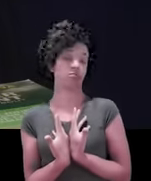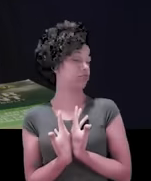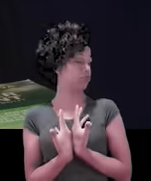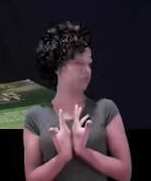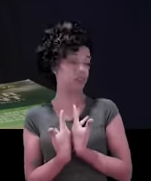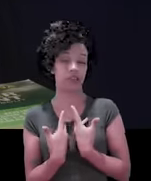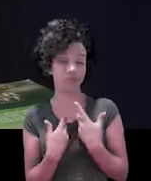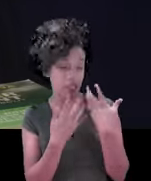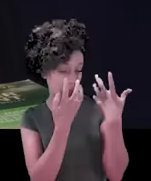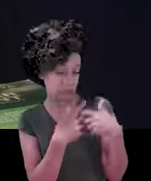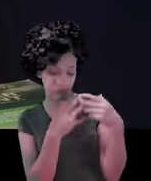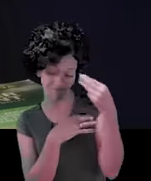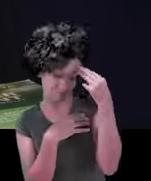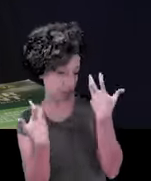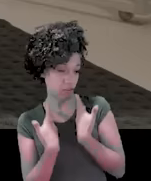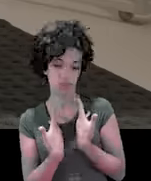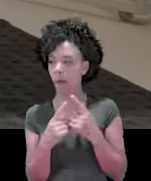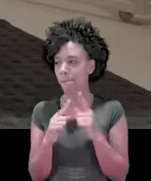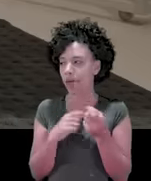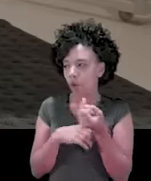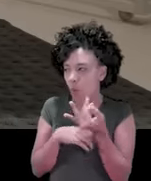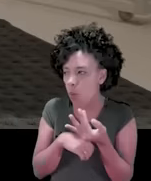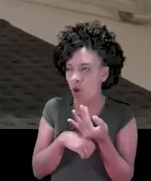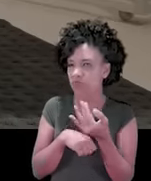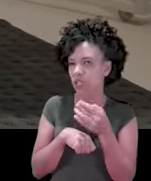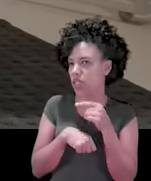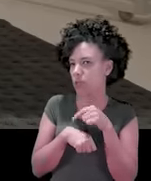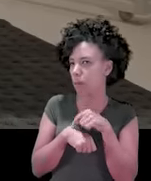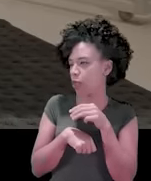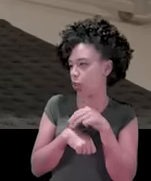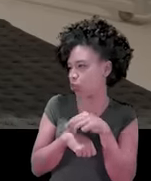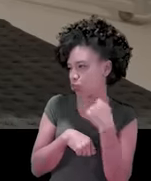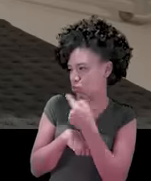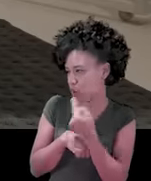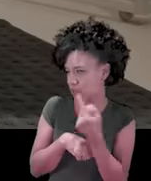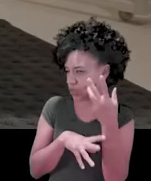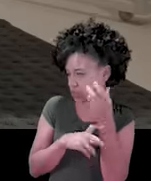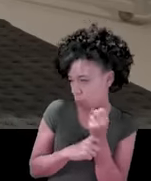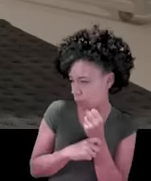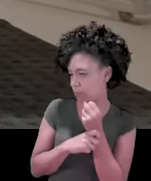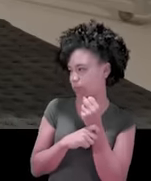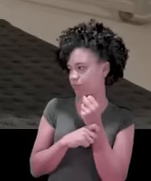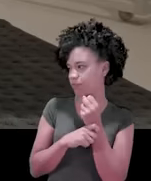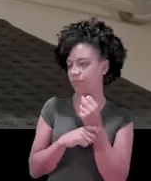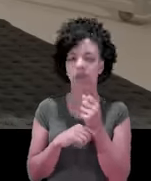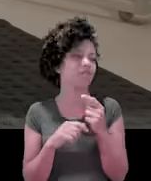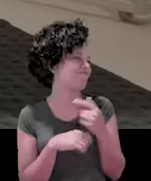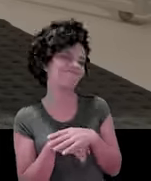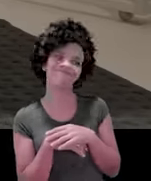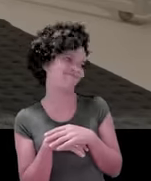muito o salto mentalmente Você se lembra assim quanto tempo você dormiu Ó nessa primeira não tem que ser